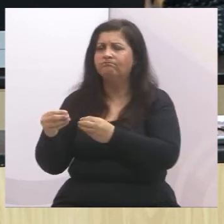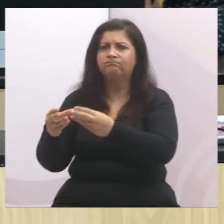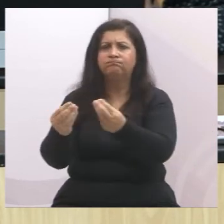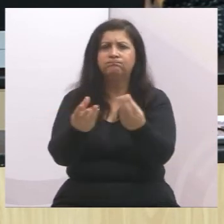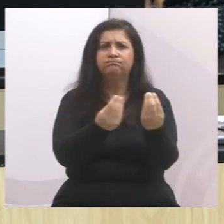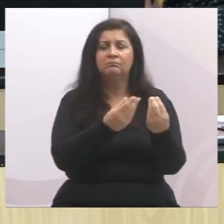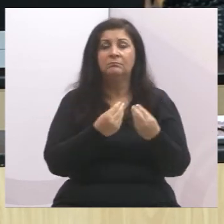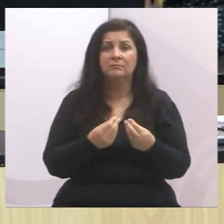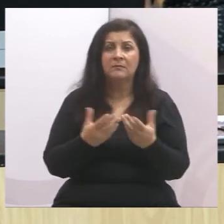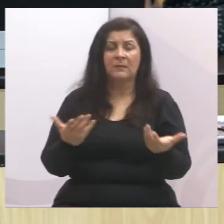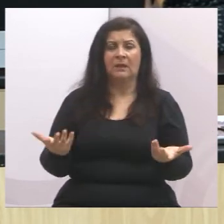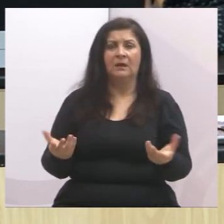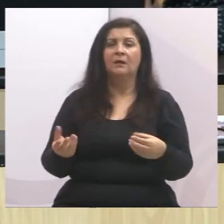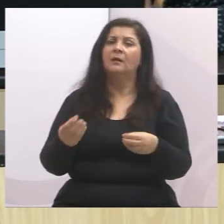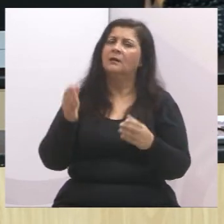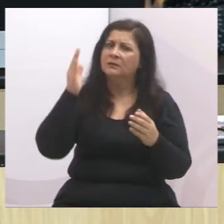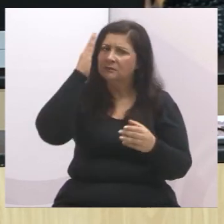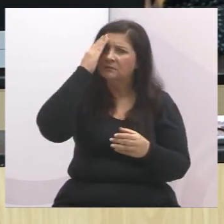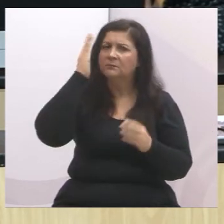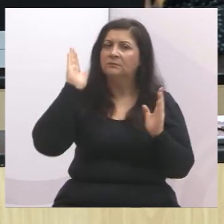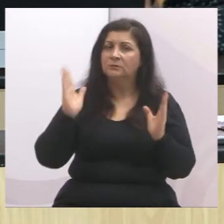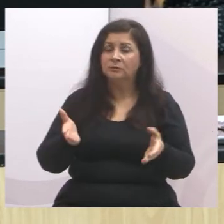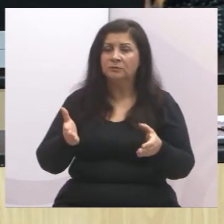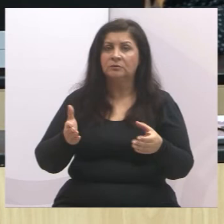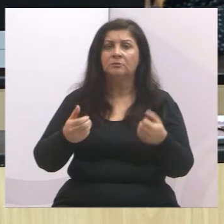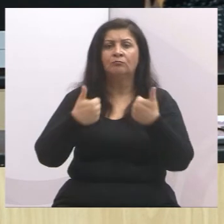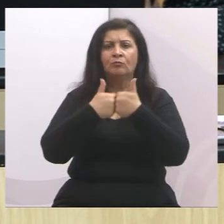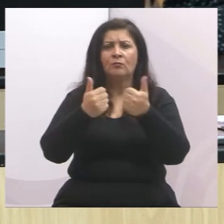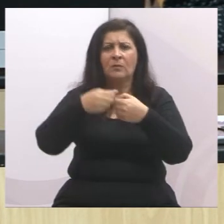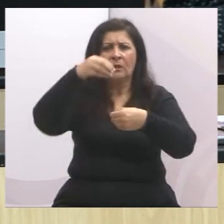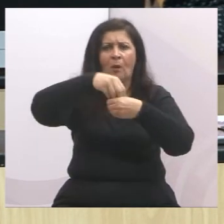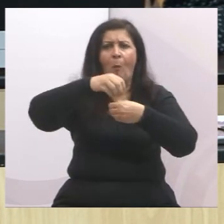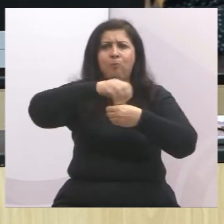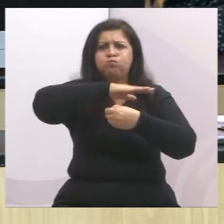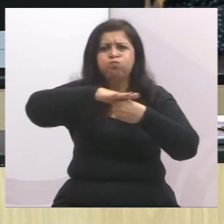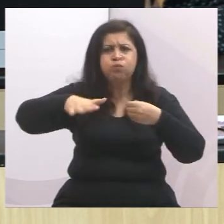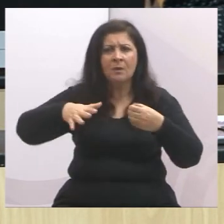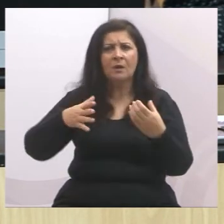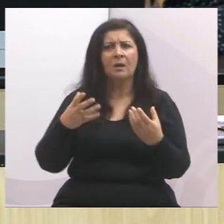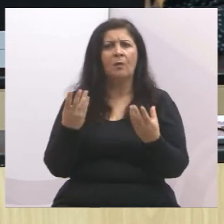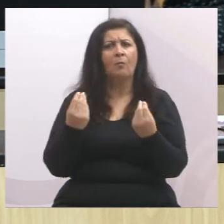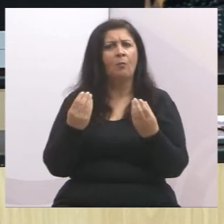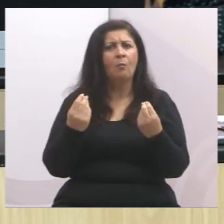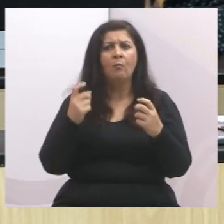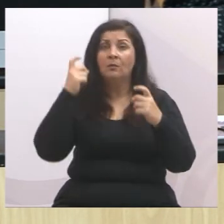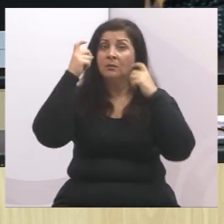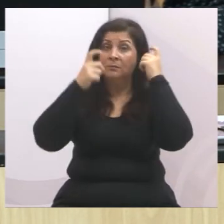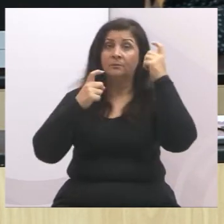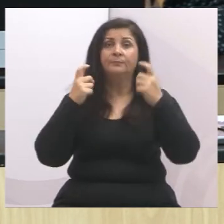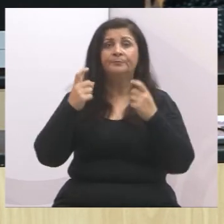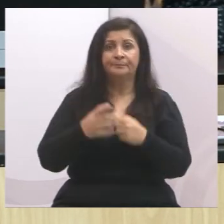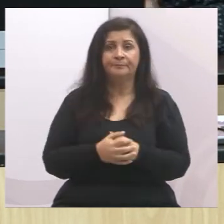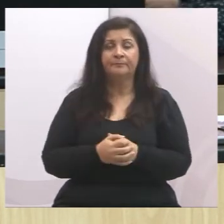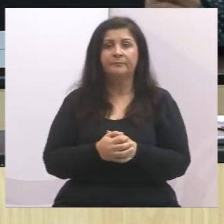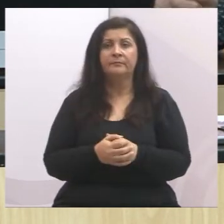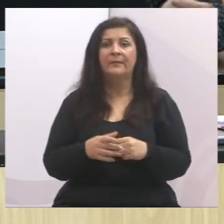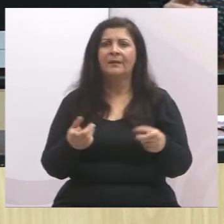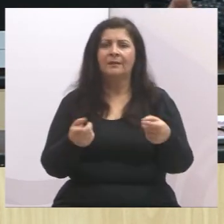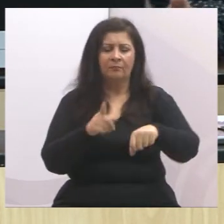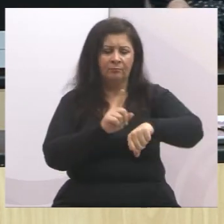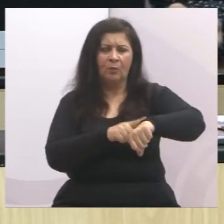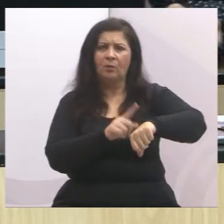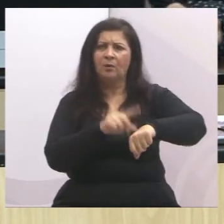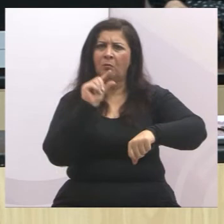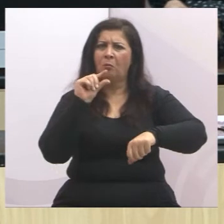ocorrência de aglomerações no interior dos ônibus com superlotação é uma situação muito preocupante, tendo em vista ainda a escassez de horários para aquela